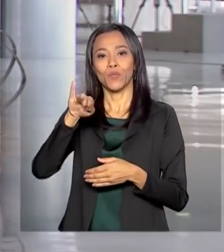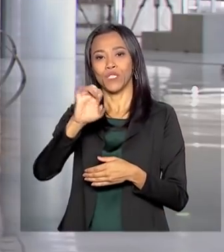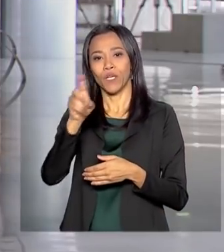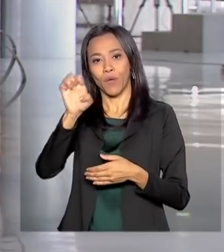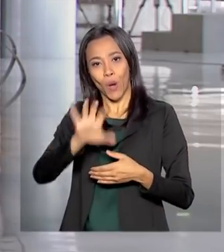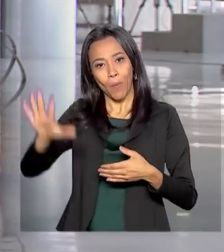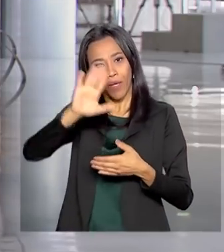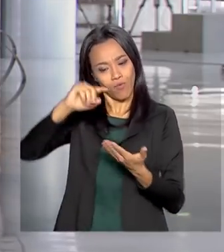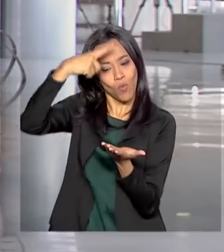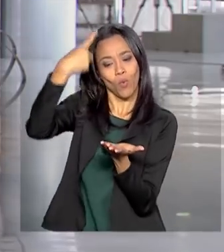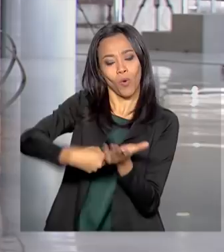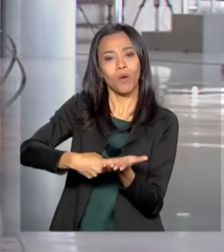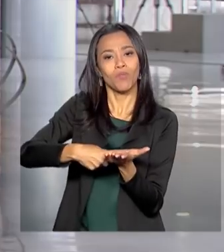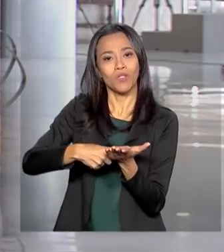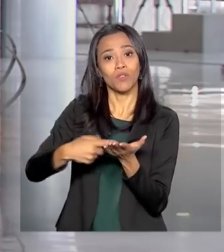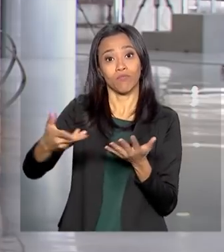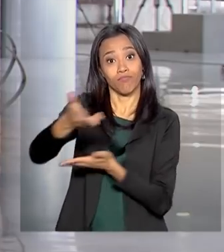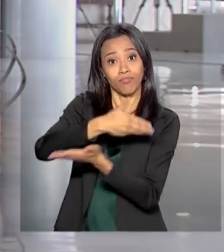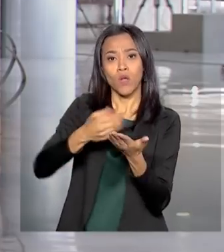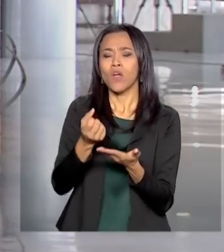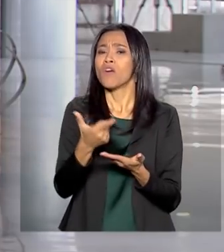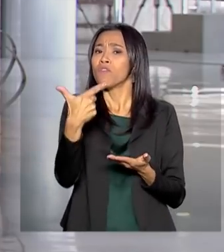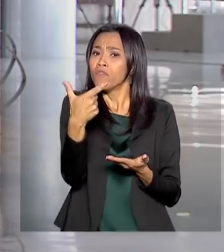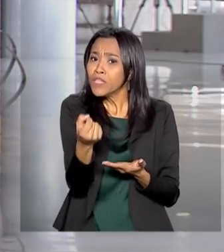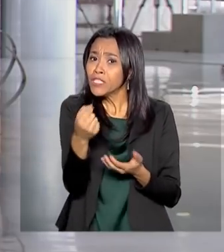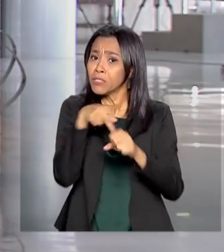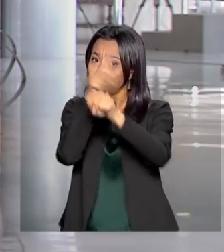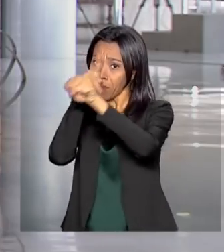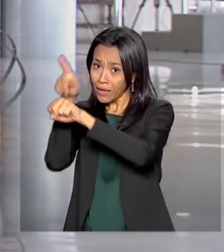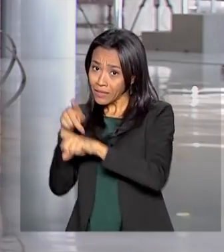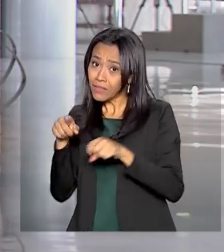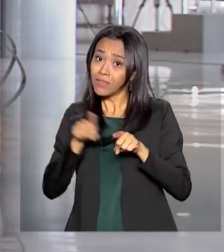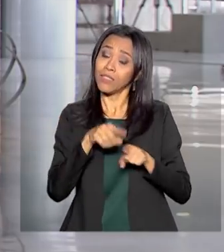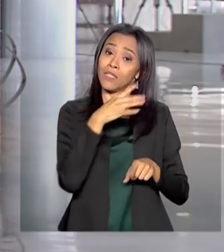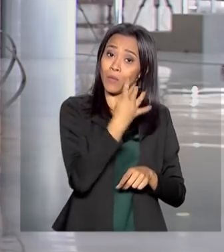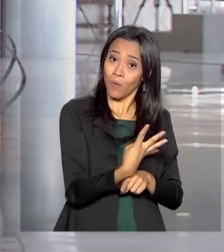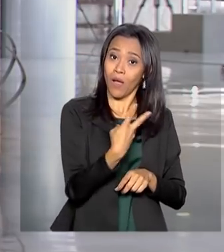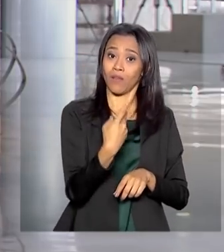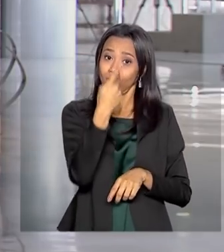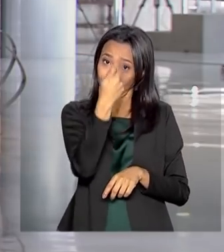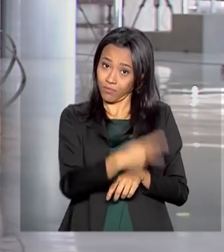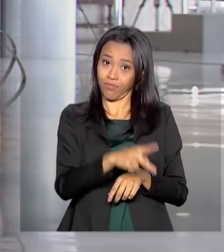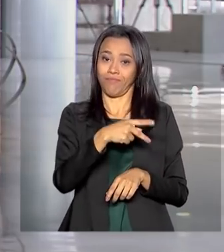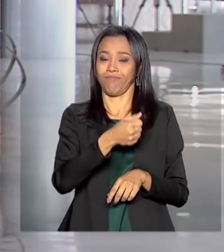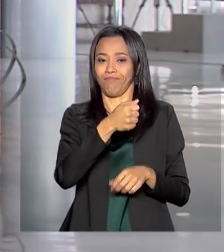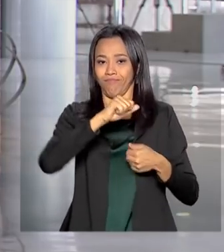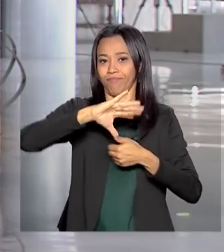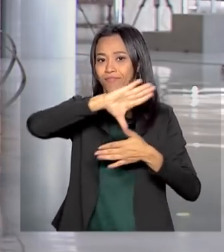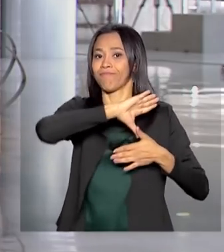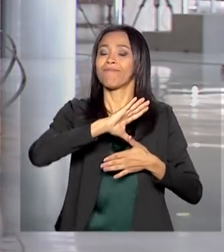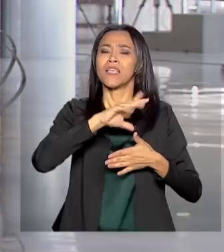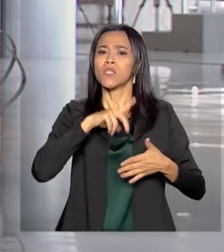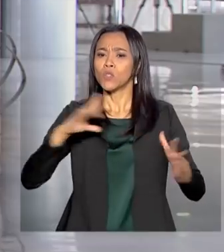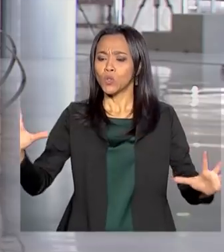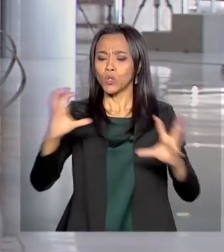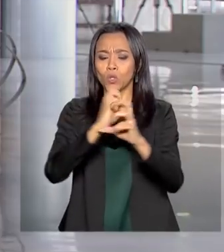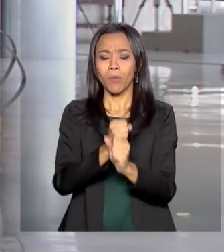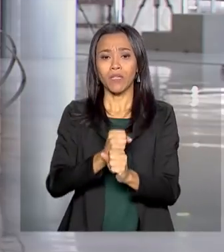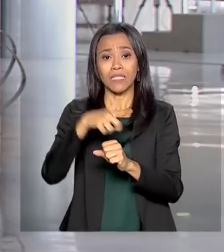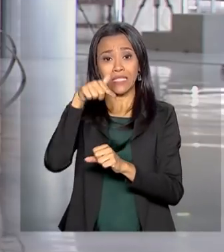inclui 28 países europeus e quatro sul americanos juntos os dois blocos reúnem cerca de